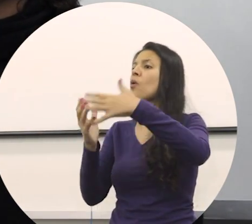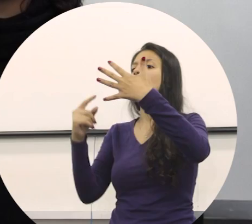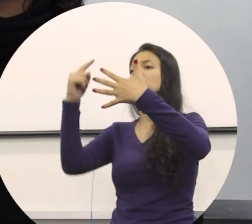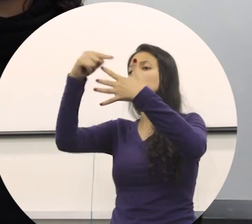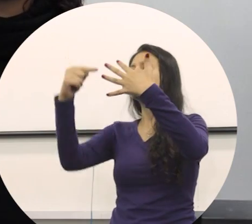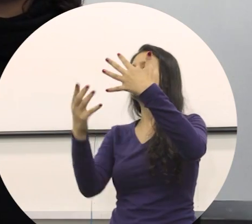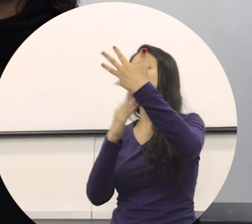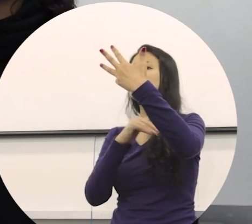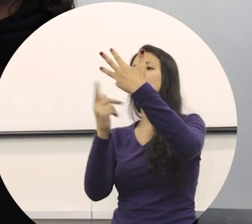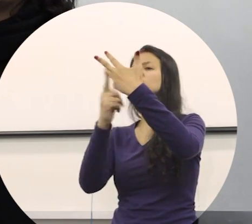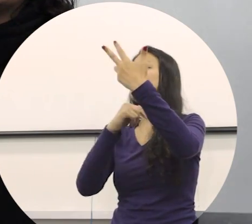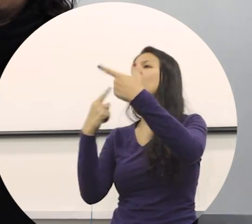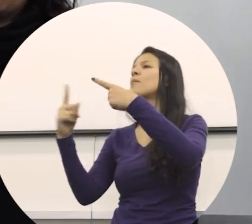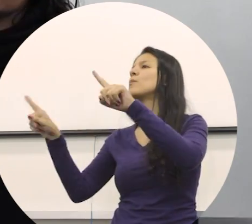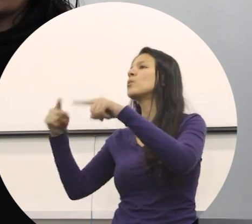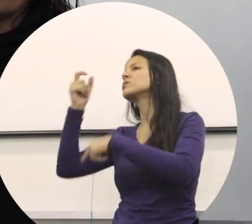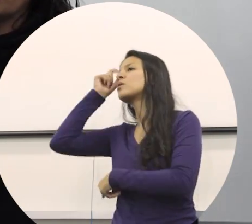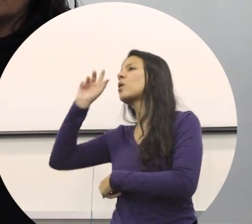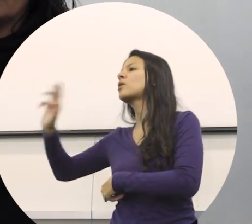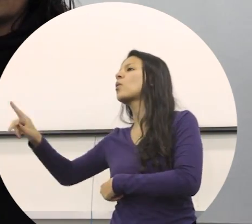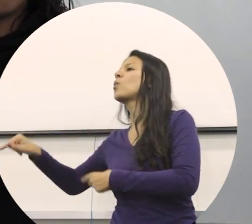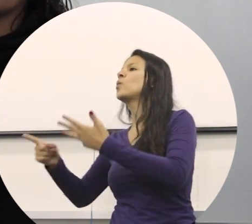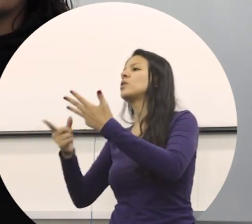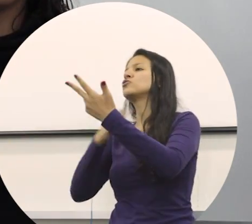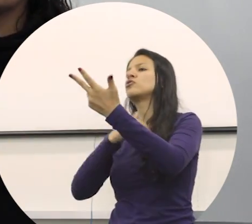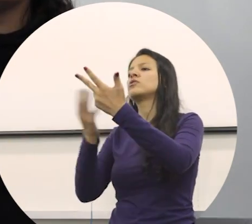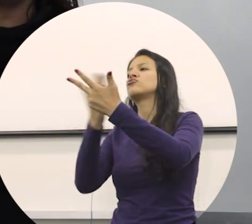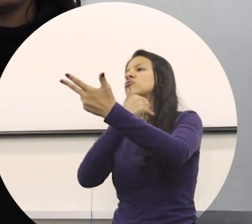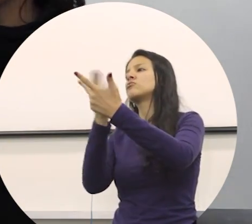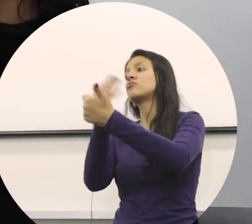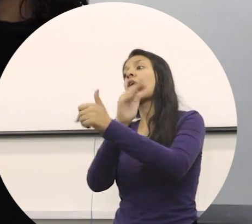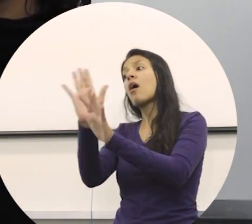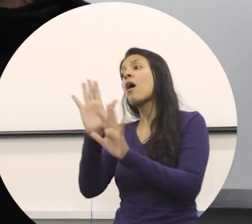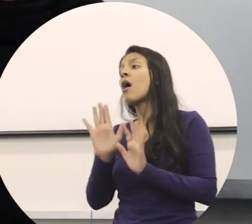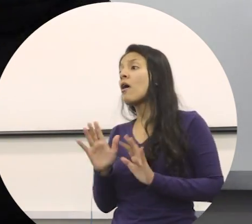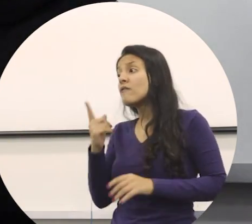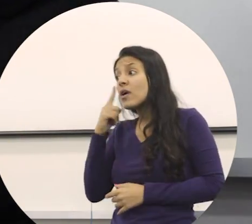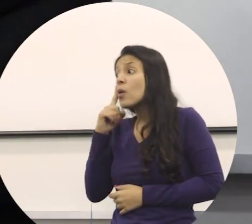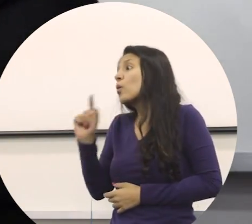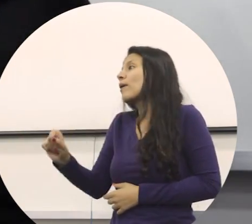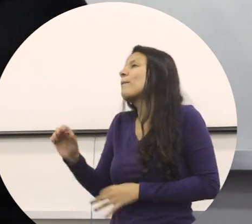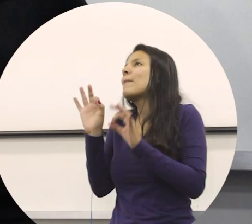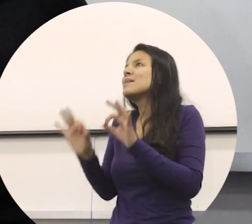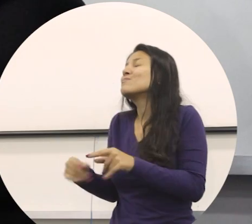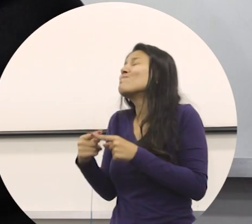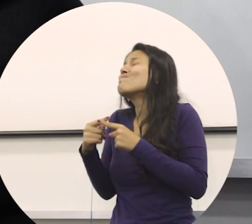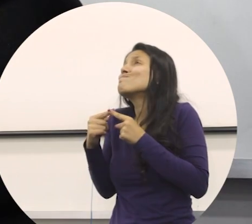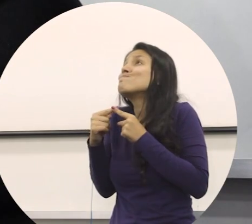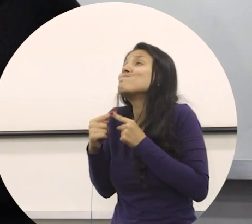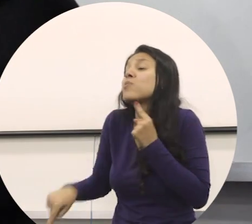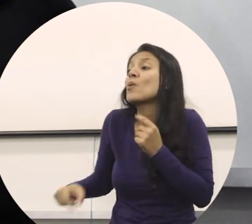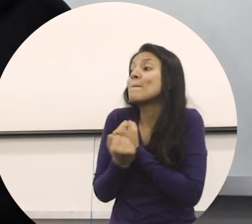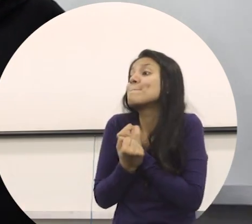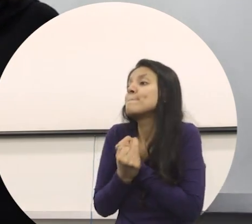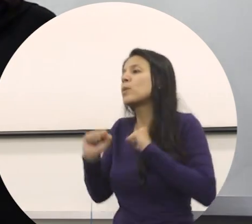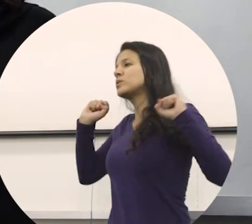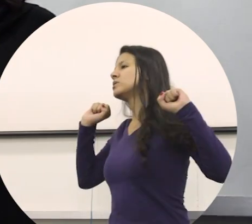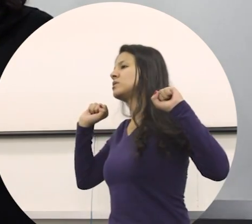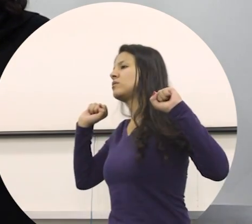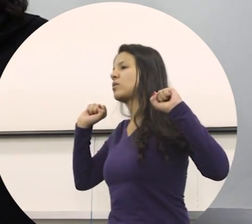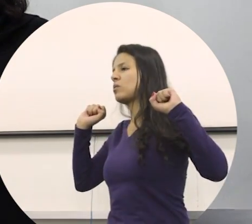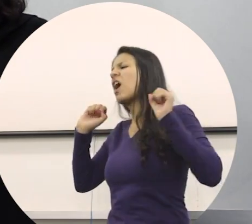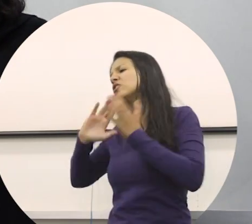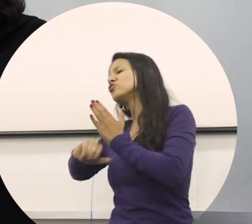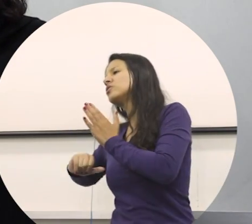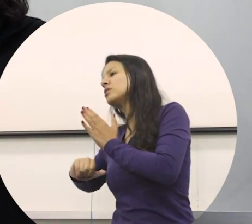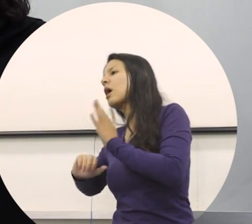da cultura, isso daqui... Eu acho que não, a gente tem que ver, porque realmente não dá. Mas assim, e não é uma adaptação, é realmente